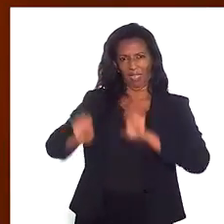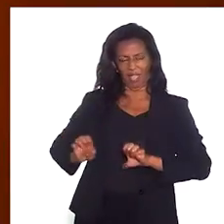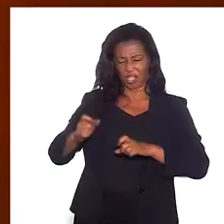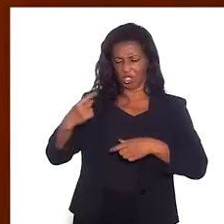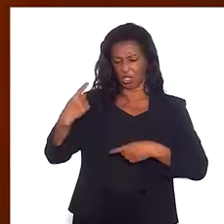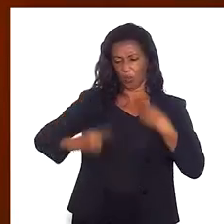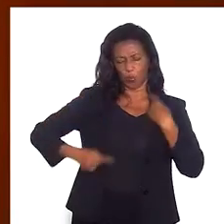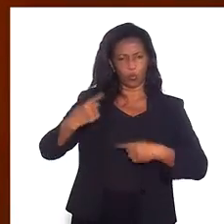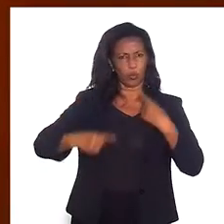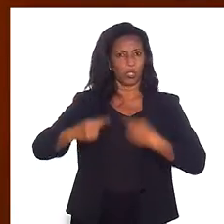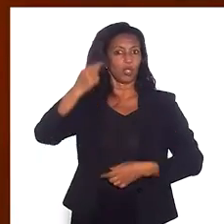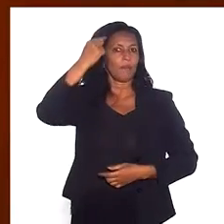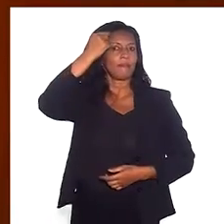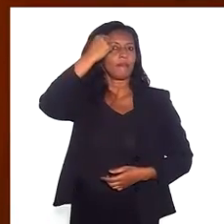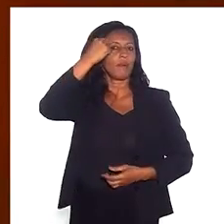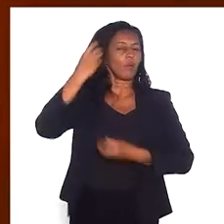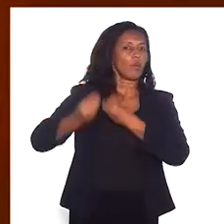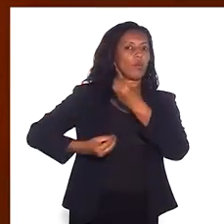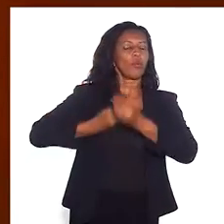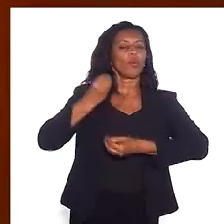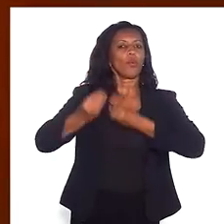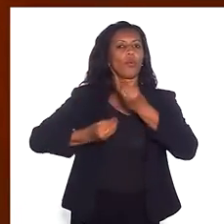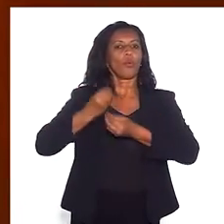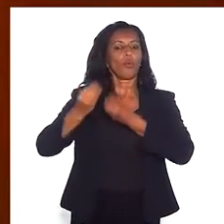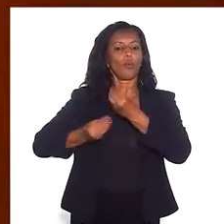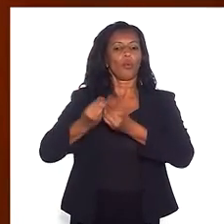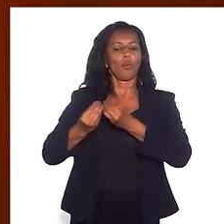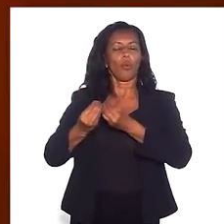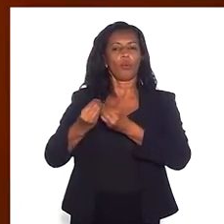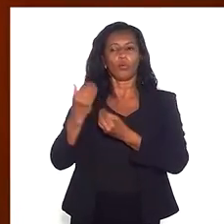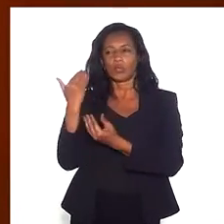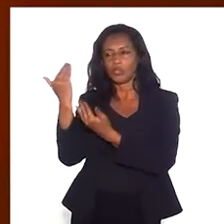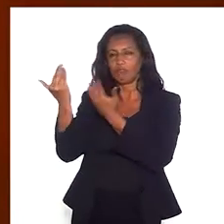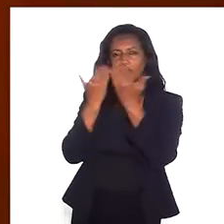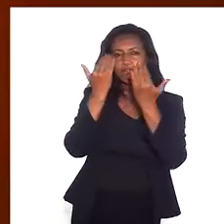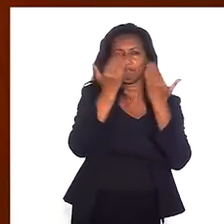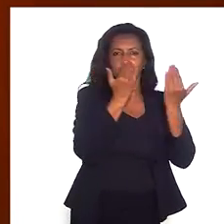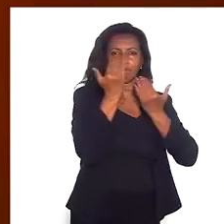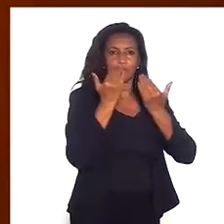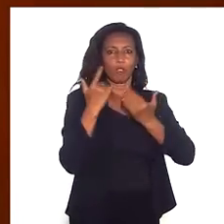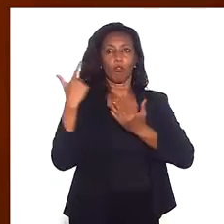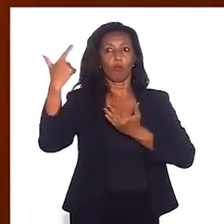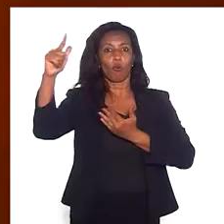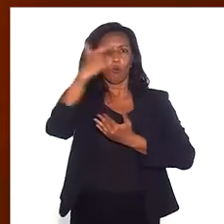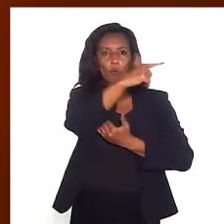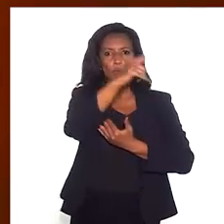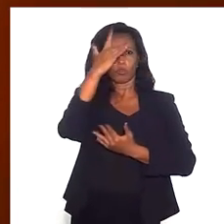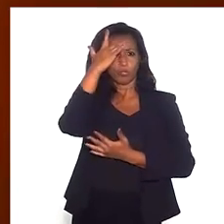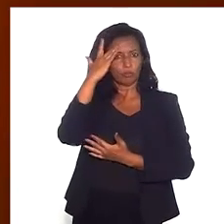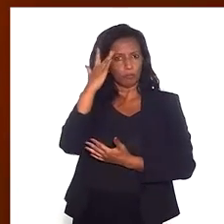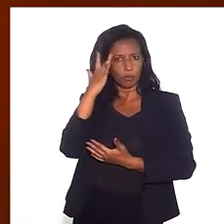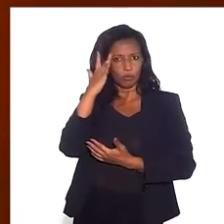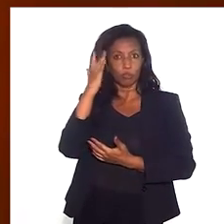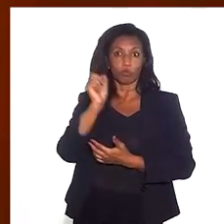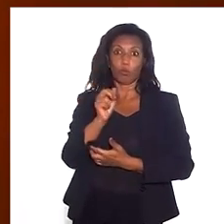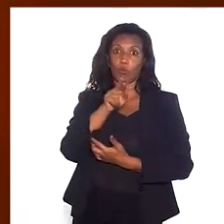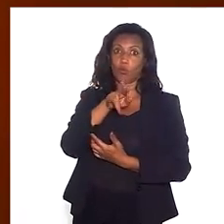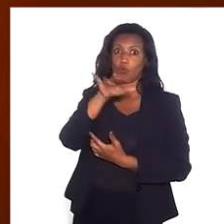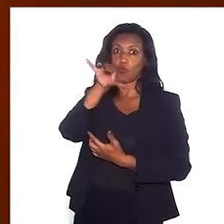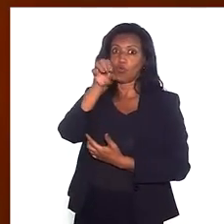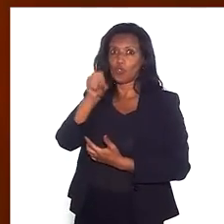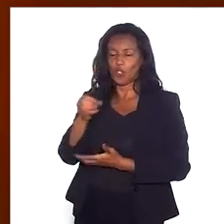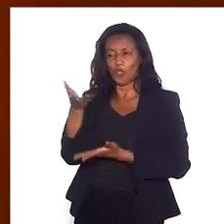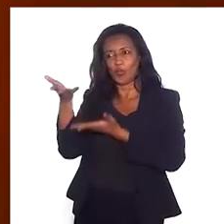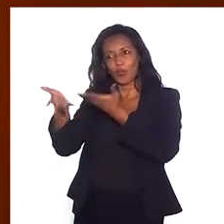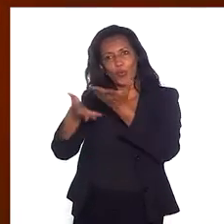uma perspectiva ético-política, é nós pensarmos em como nós constituímos as nossas relações com outros indivíduos,